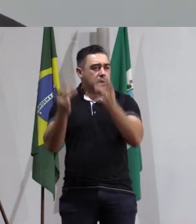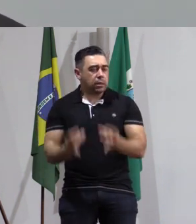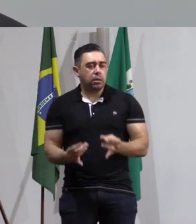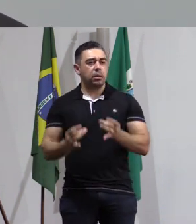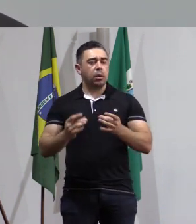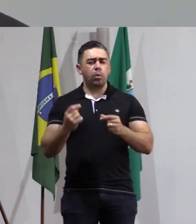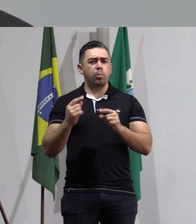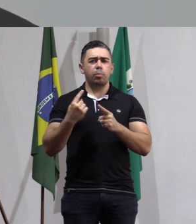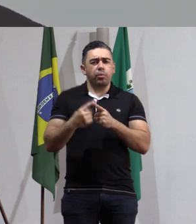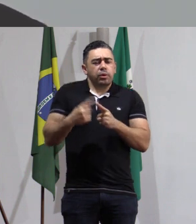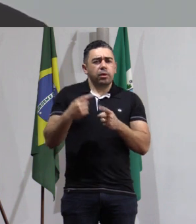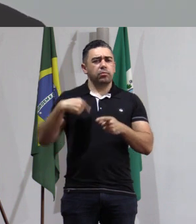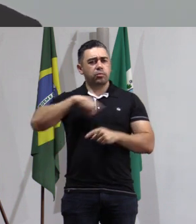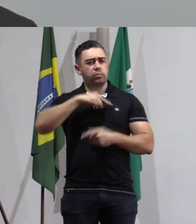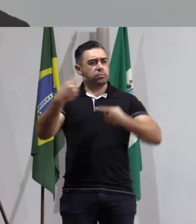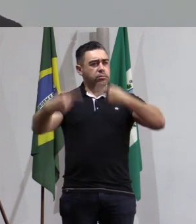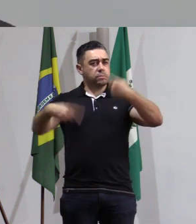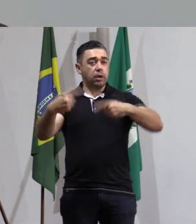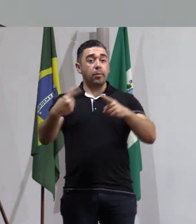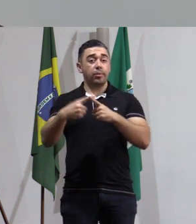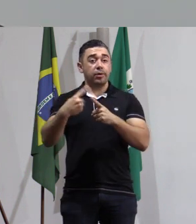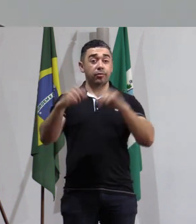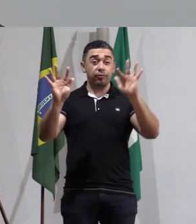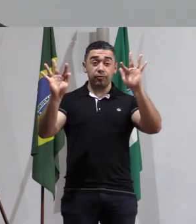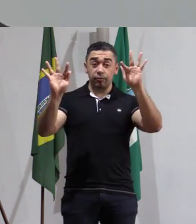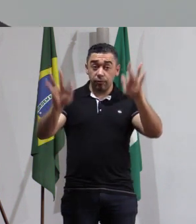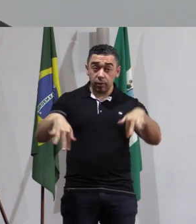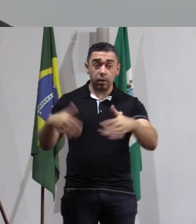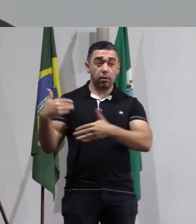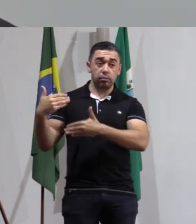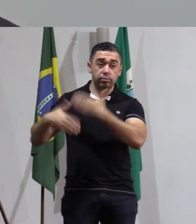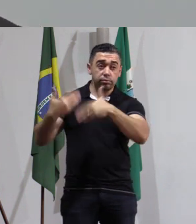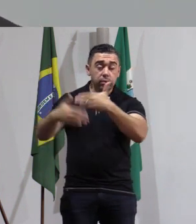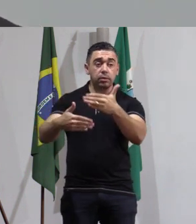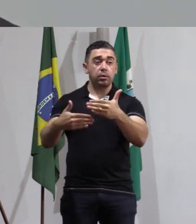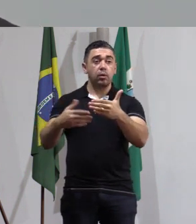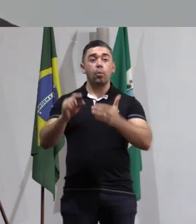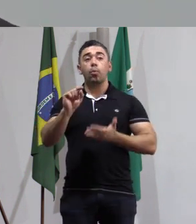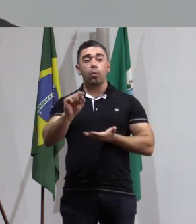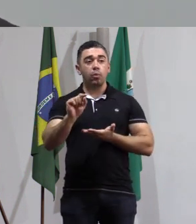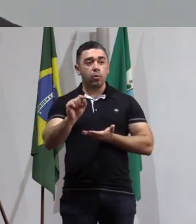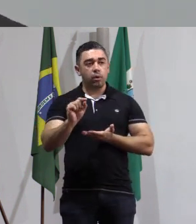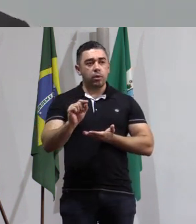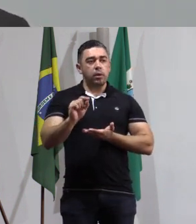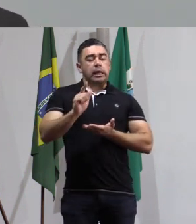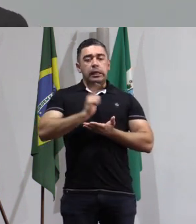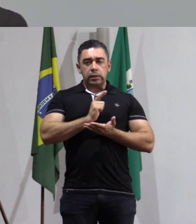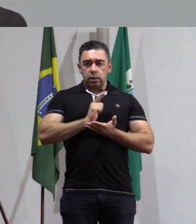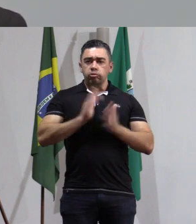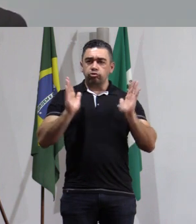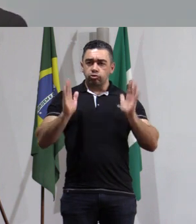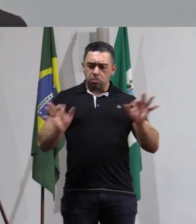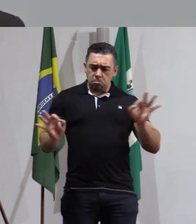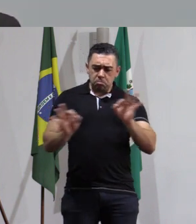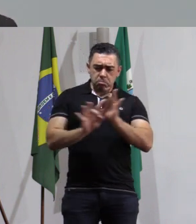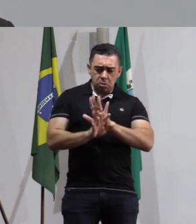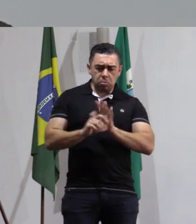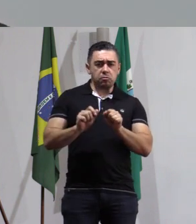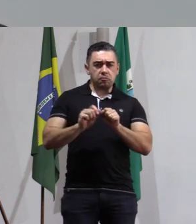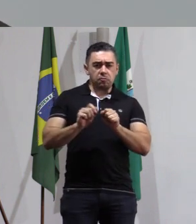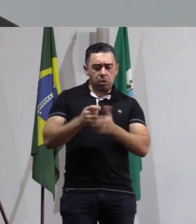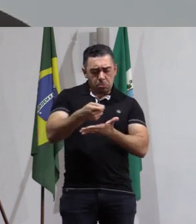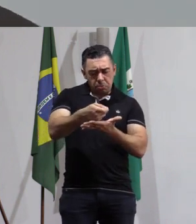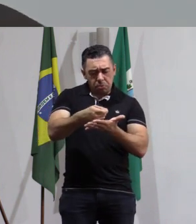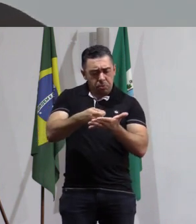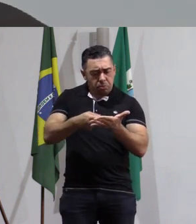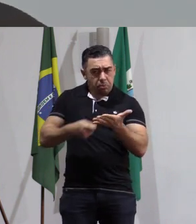quê? Para que a gente possa, ao final desse processo, chegar com um documento, com